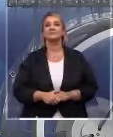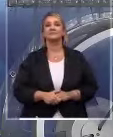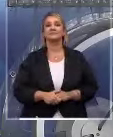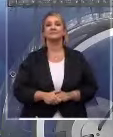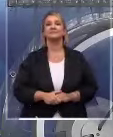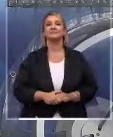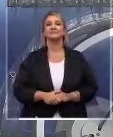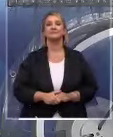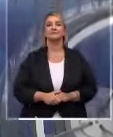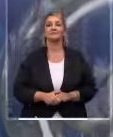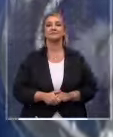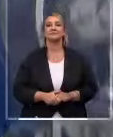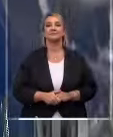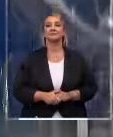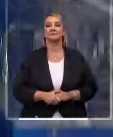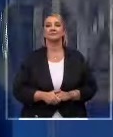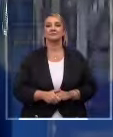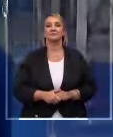Valendo!